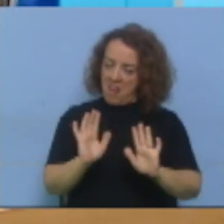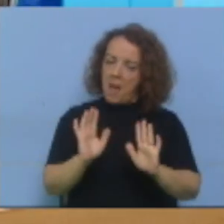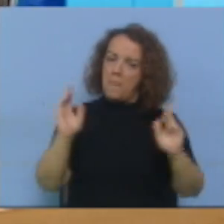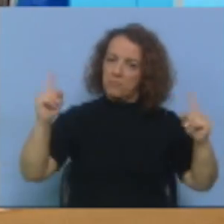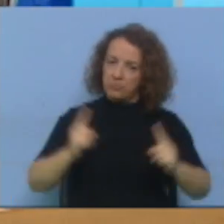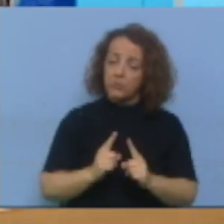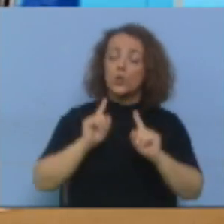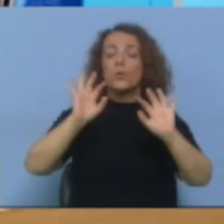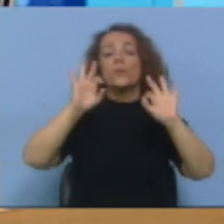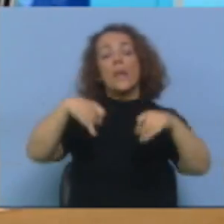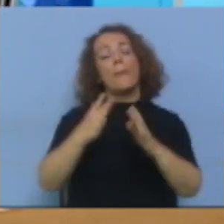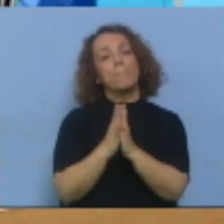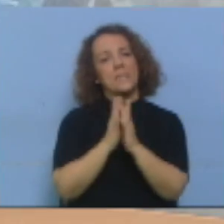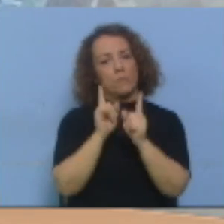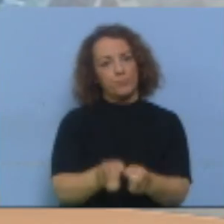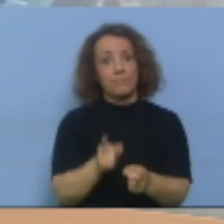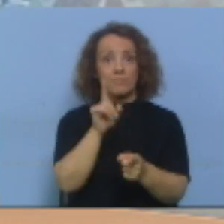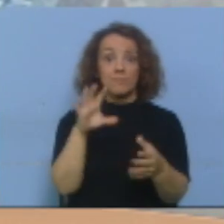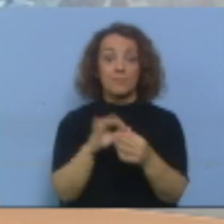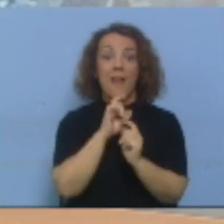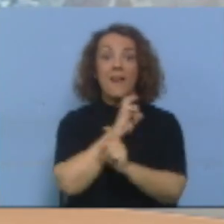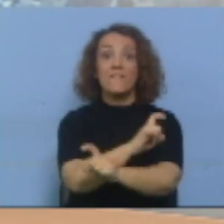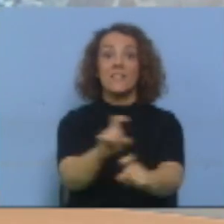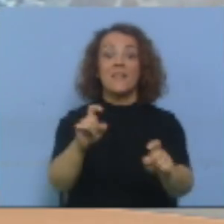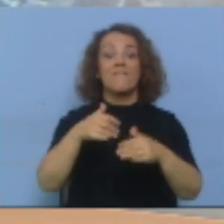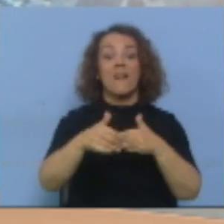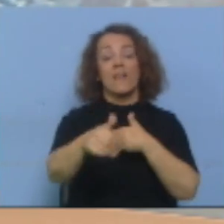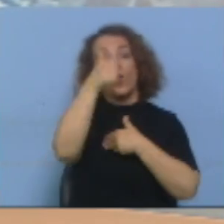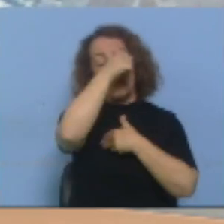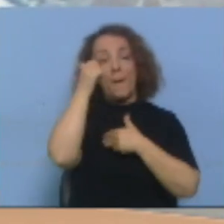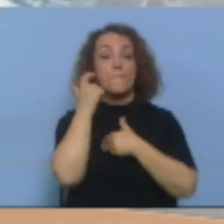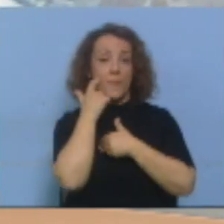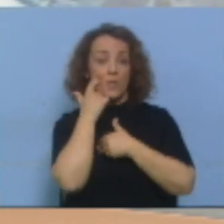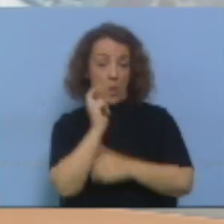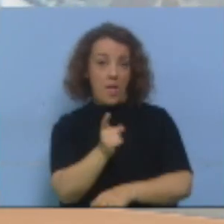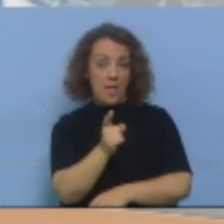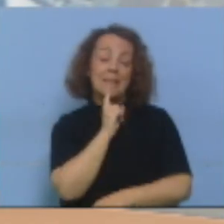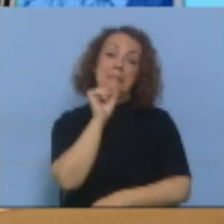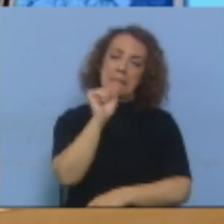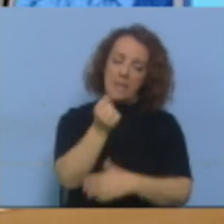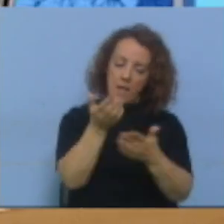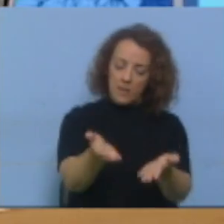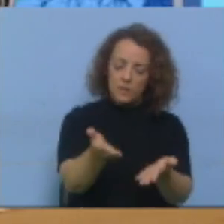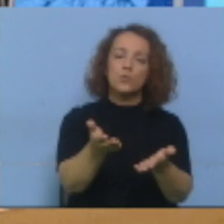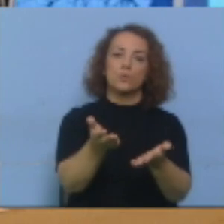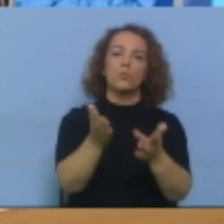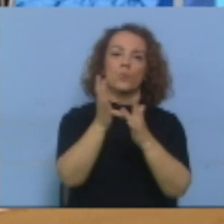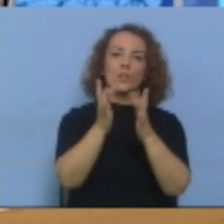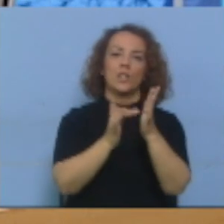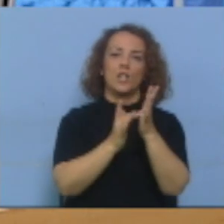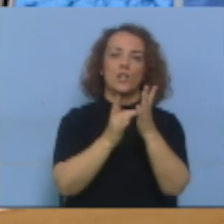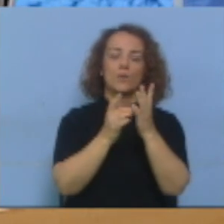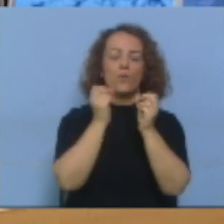da Eucaristia. E esse é o anúncio que se faz a domingo de Páscoa, nas várias celebrações e nos vários gestos. Sim, é isso que é Cristo